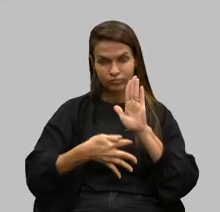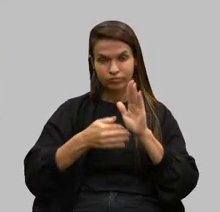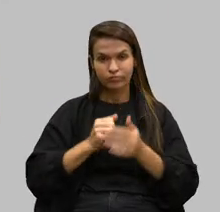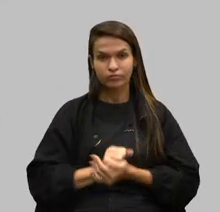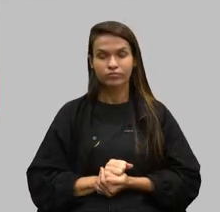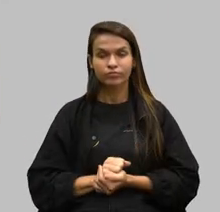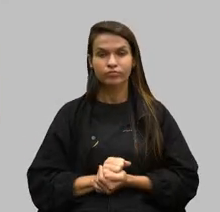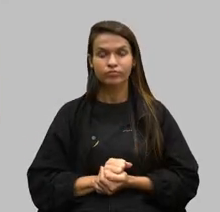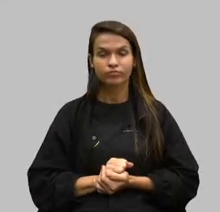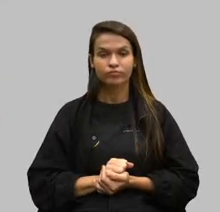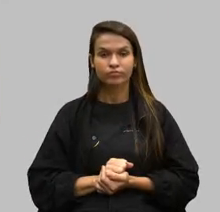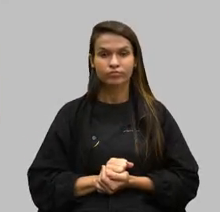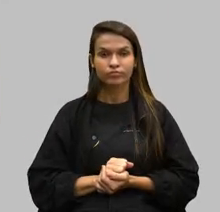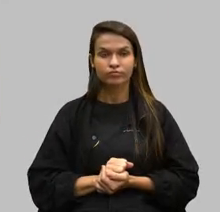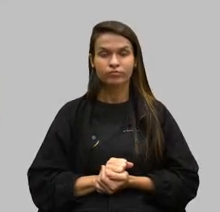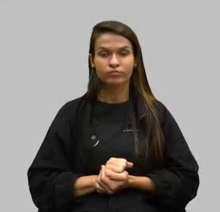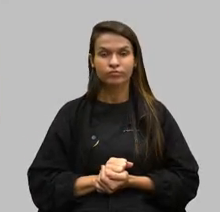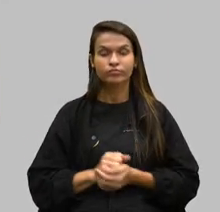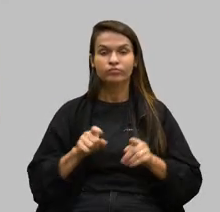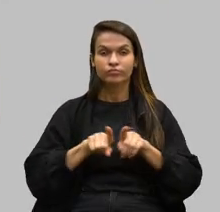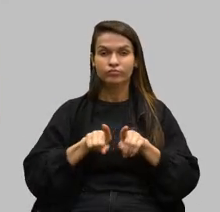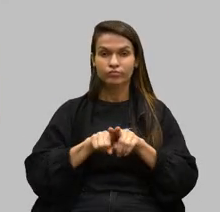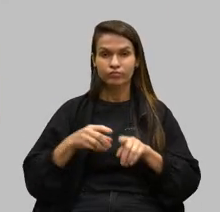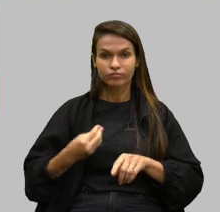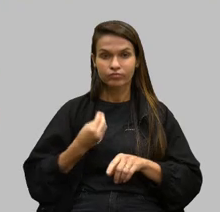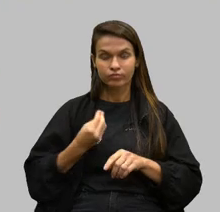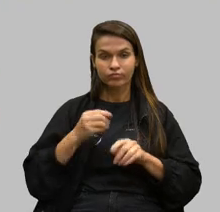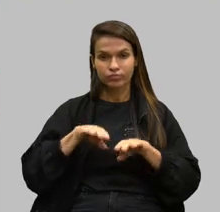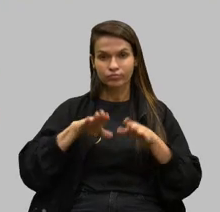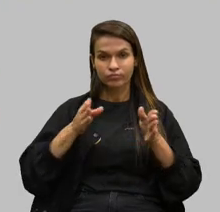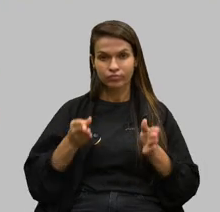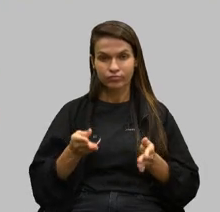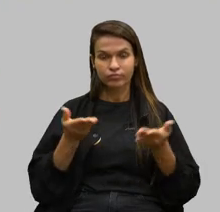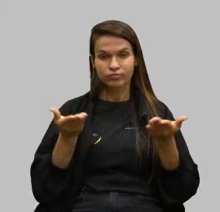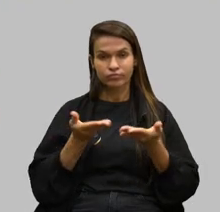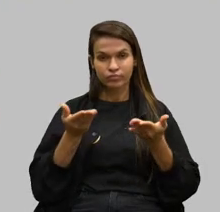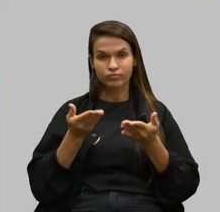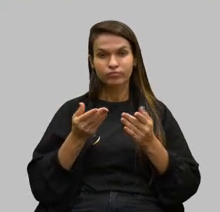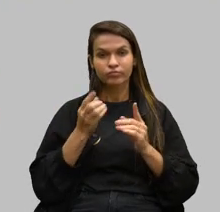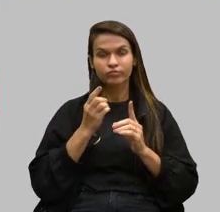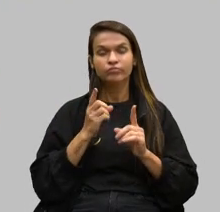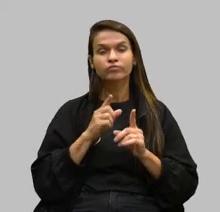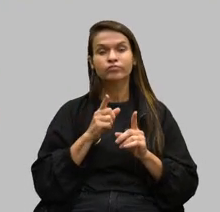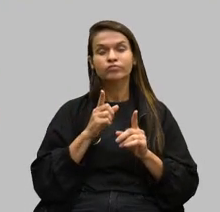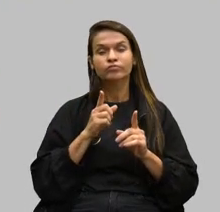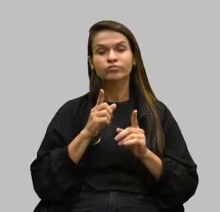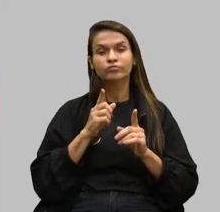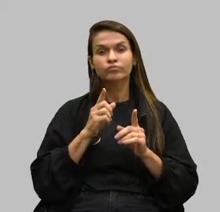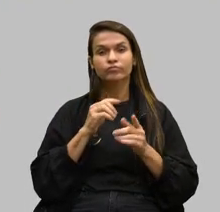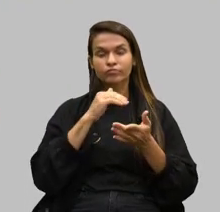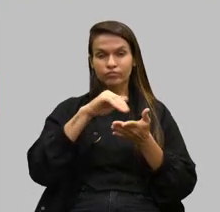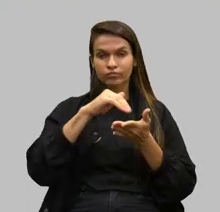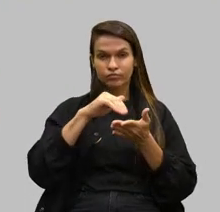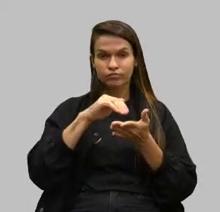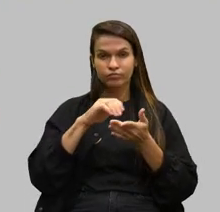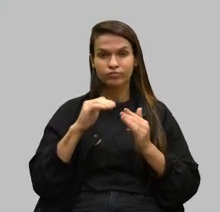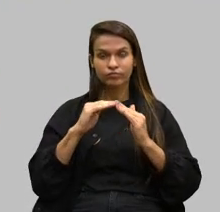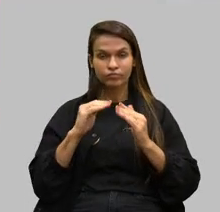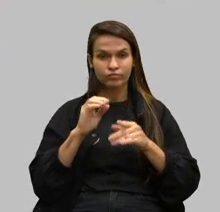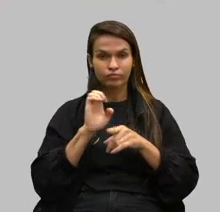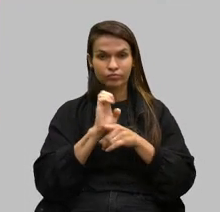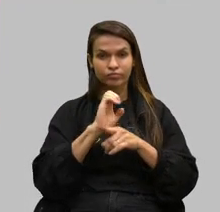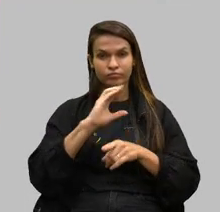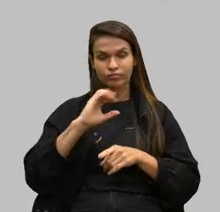também na composição da mesa encontra-se agora o secretário de estado da casa civil Marcelo